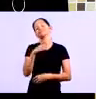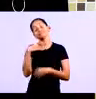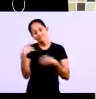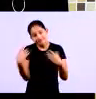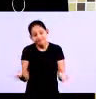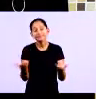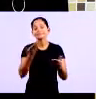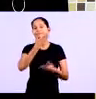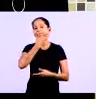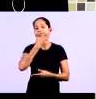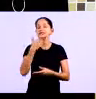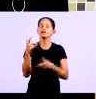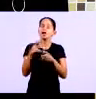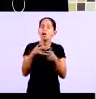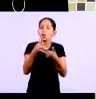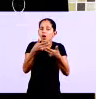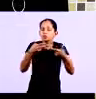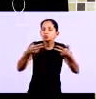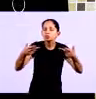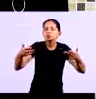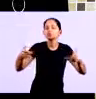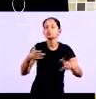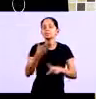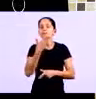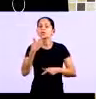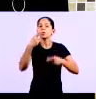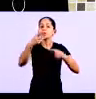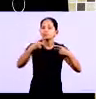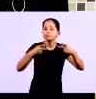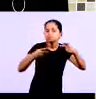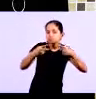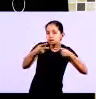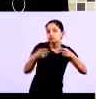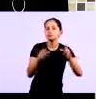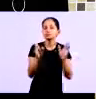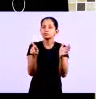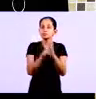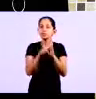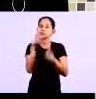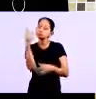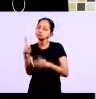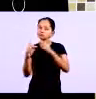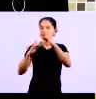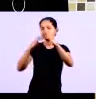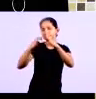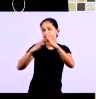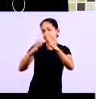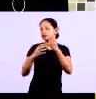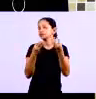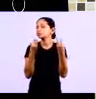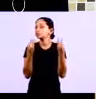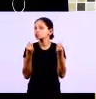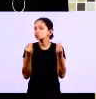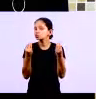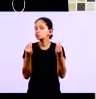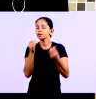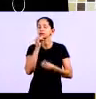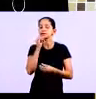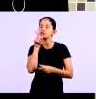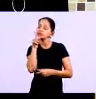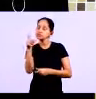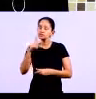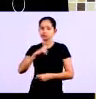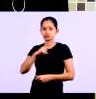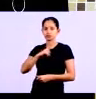fazer. Você pode fazer um planejamento tributário. Assim, por acaso, você anota